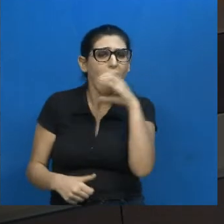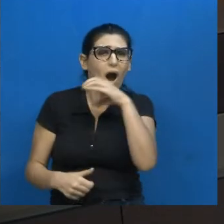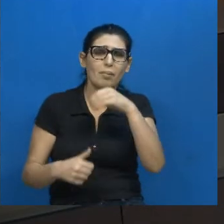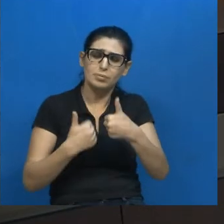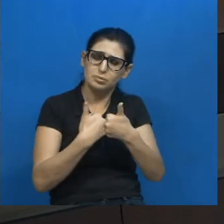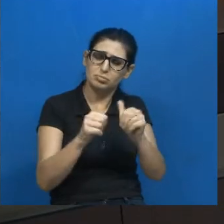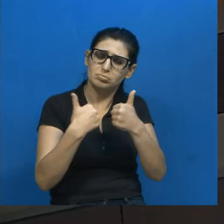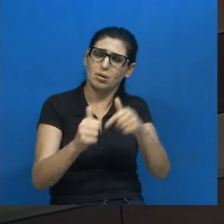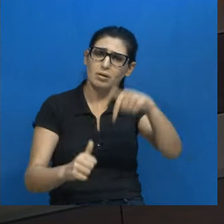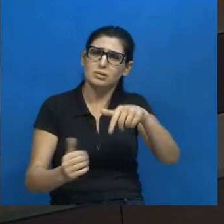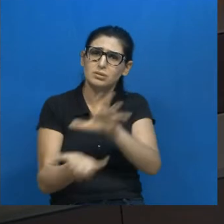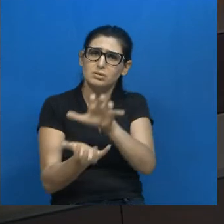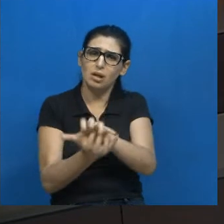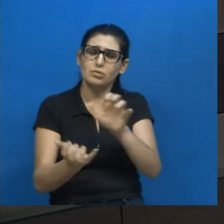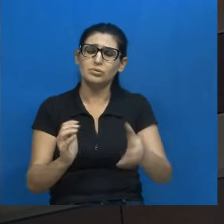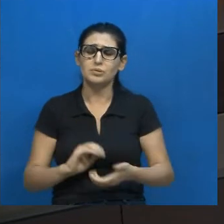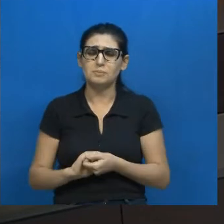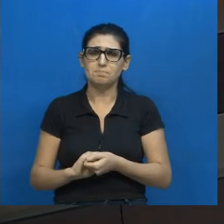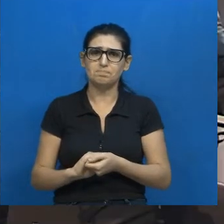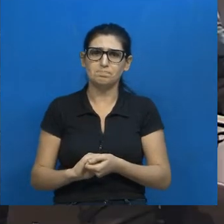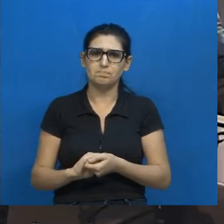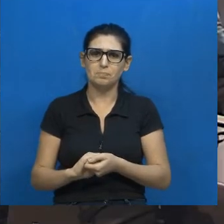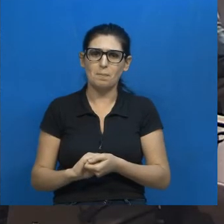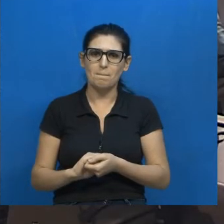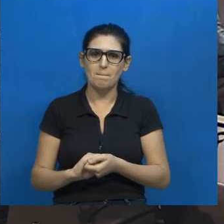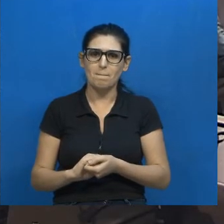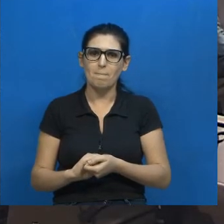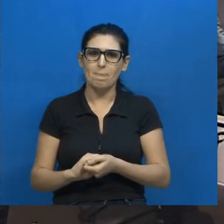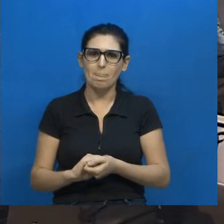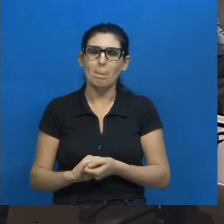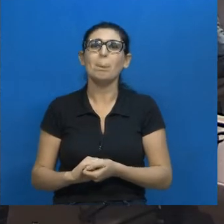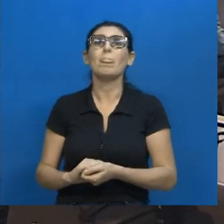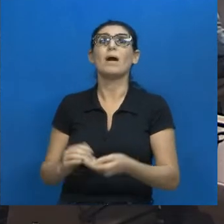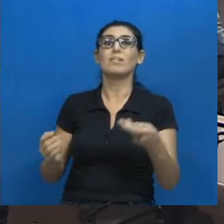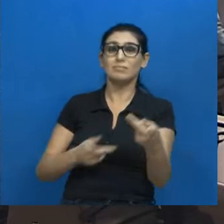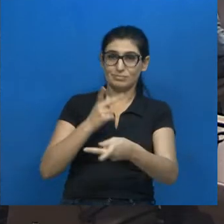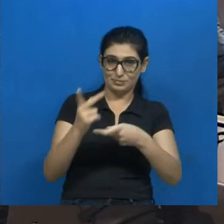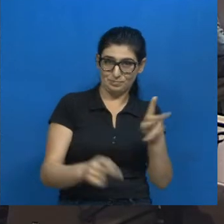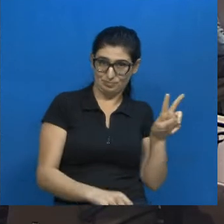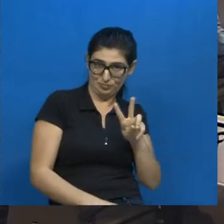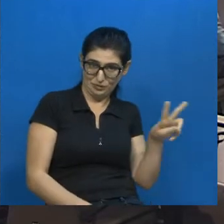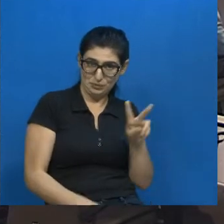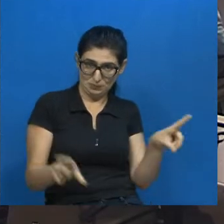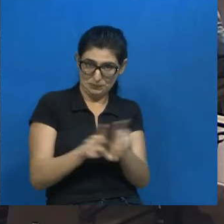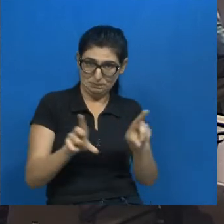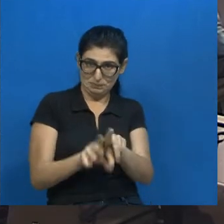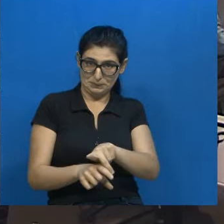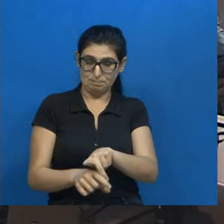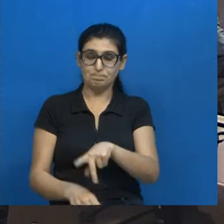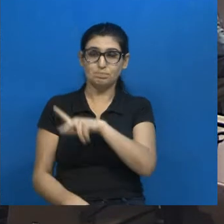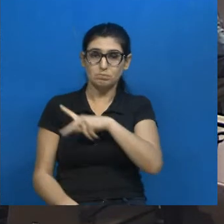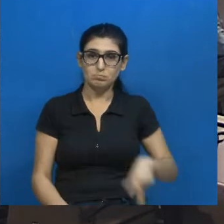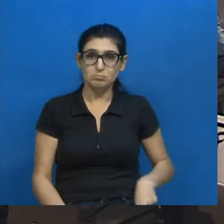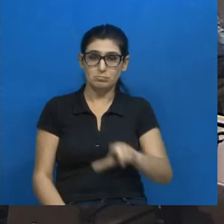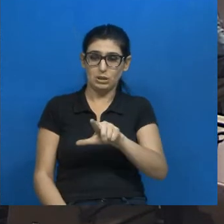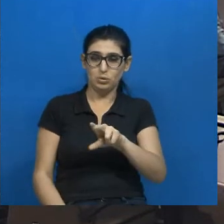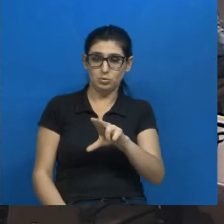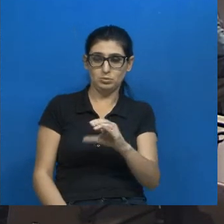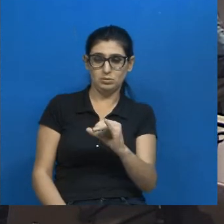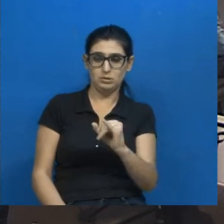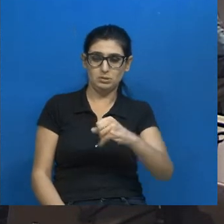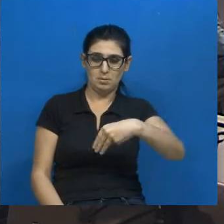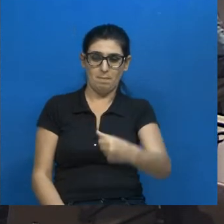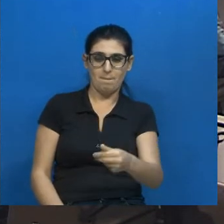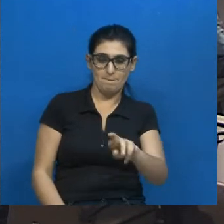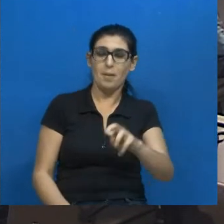Eu só queria complementar as falas dos nobres vereadores enquanto vereadoras. Eu só penso que